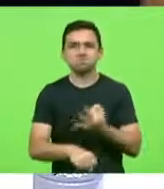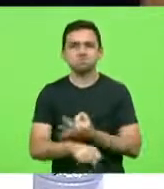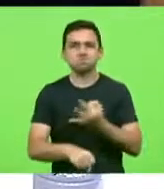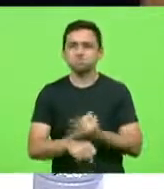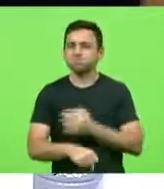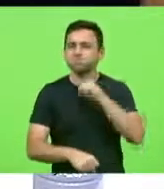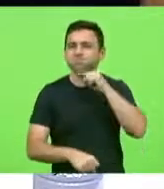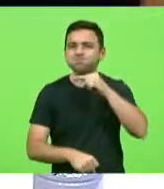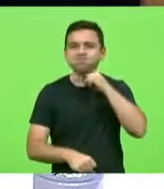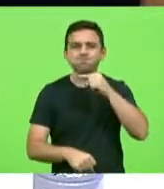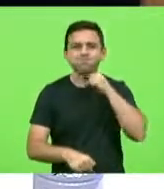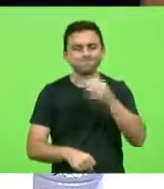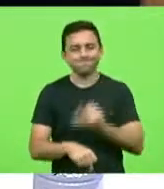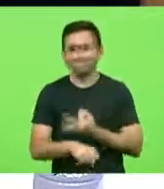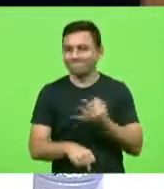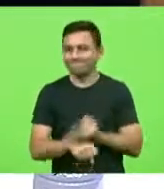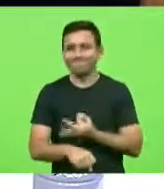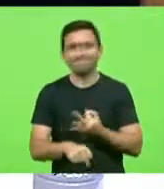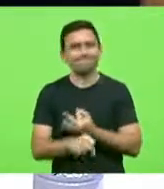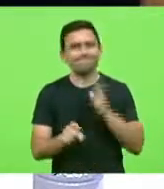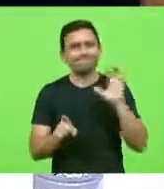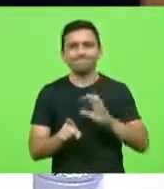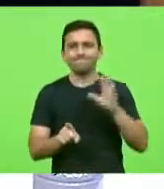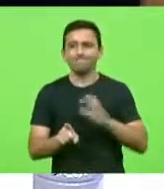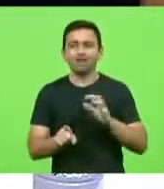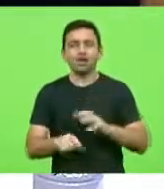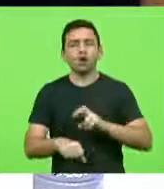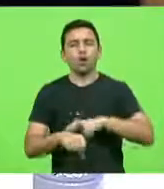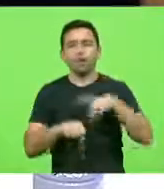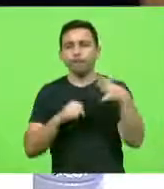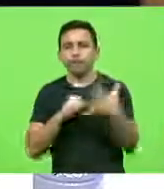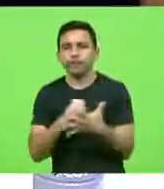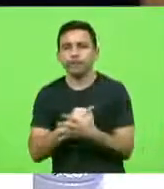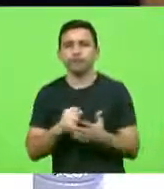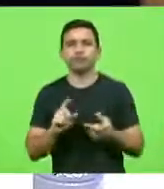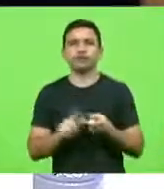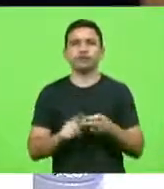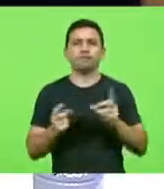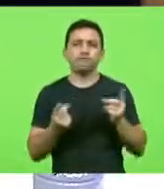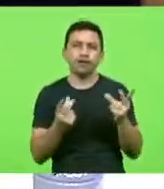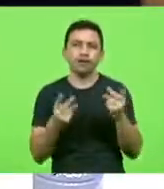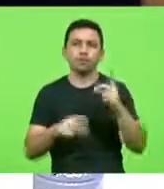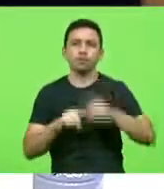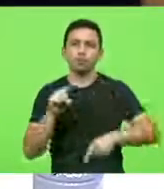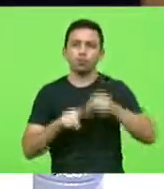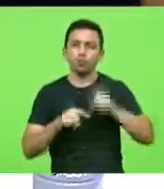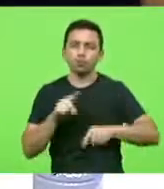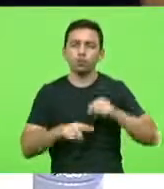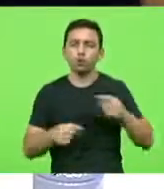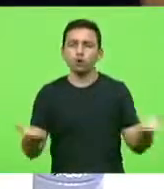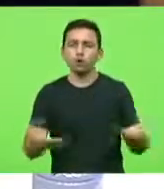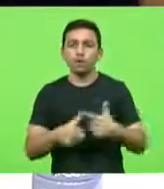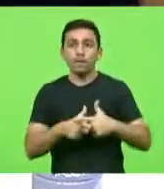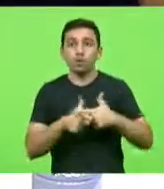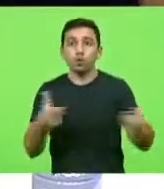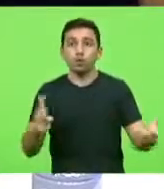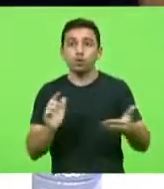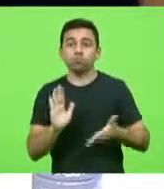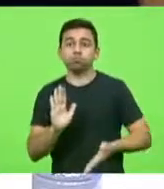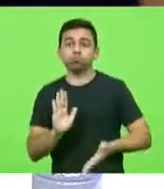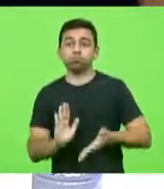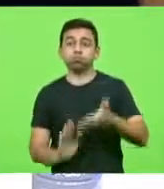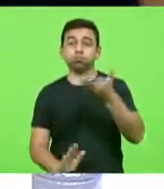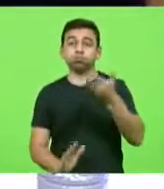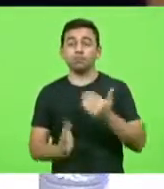a pressão que está acontecendo em relação à Covid, em relação à venda de produtos. Hoje aumentou tudo, tudo.